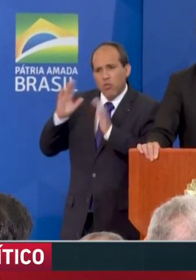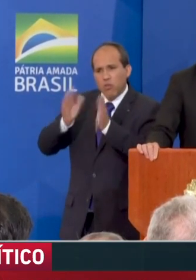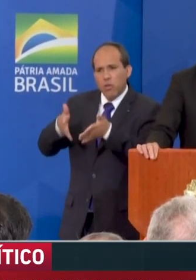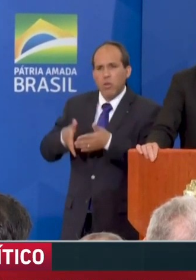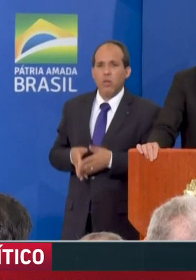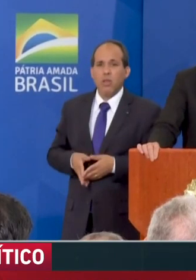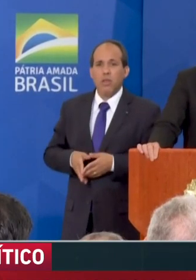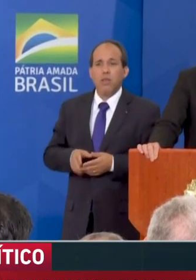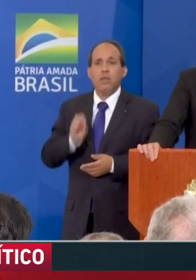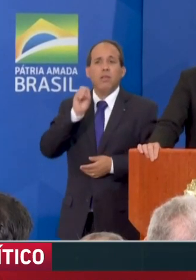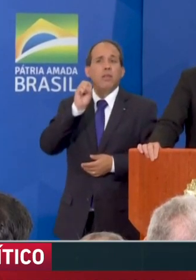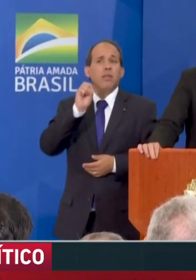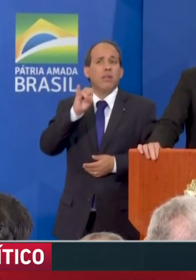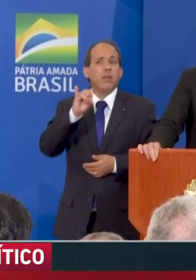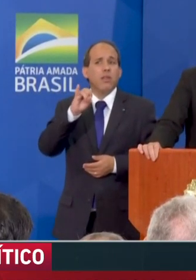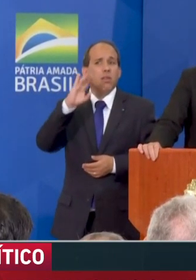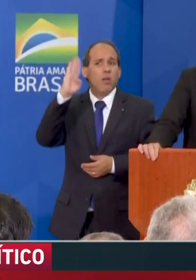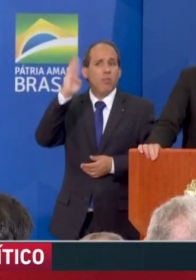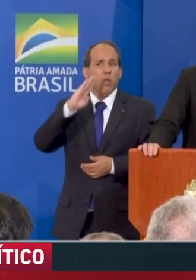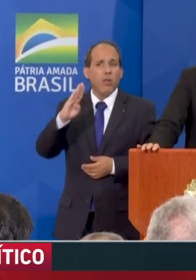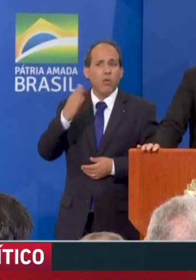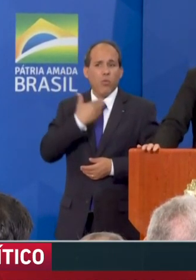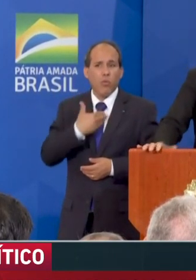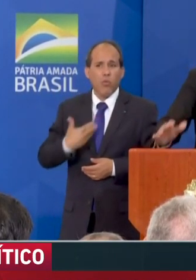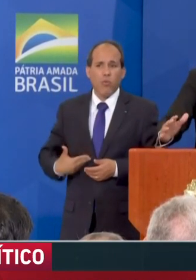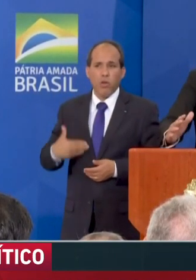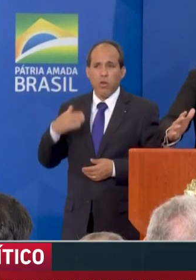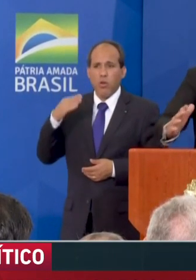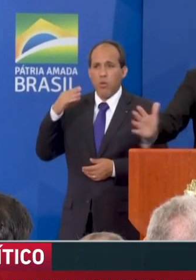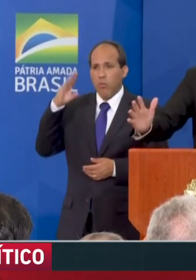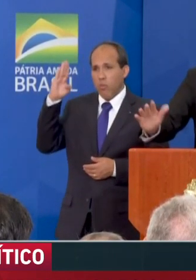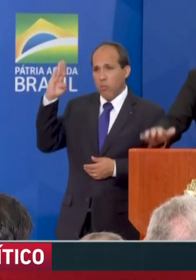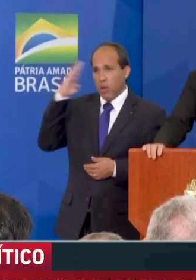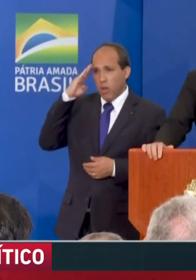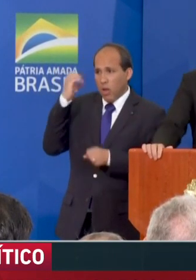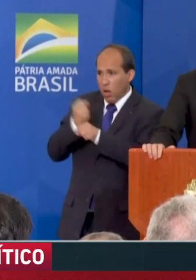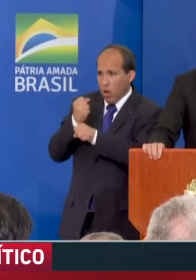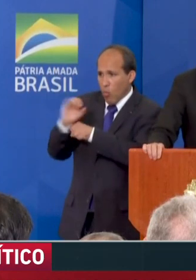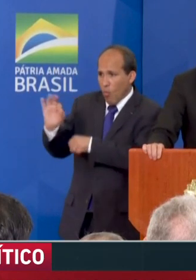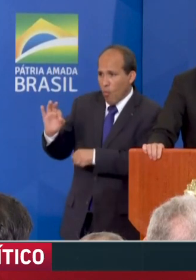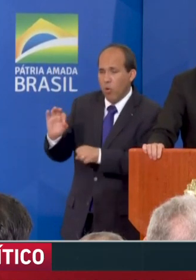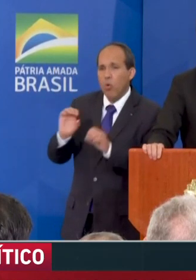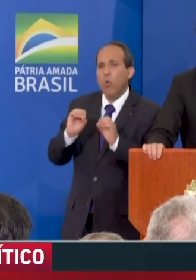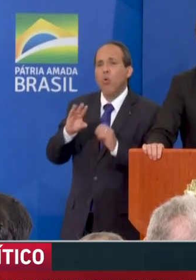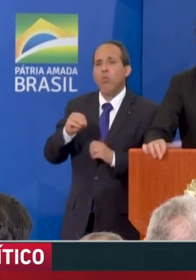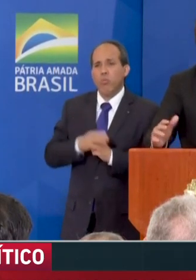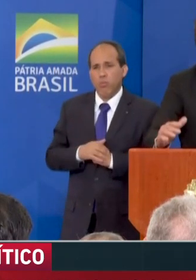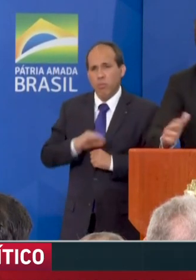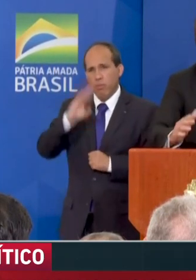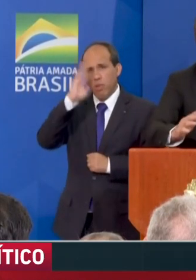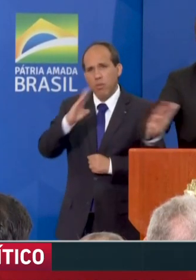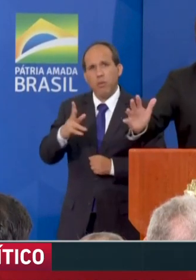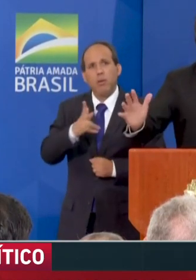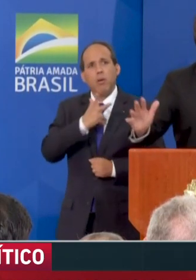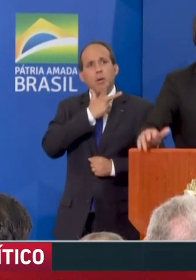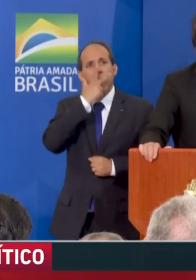política já tinha sido resolvido Então sou completamente contra essa politização da Justiça ou judicialização da política tanto